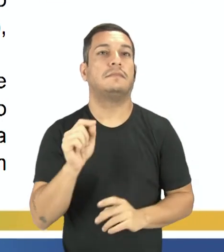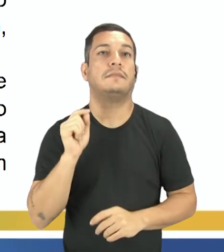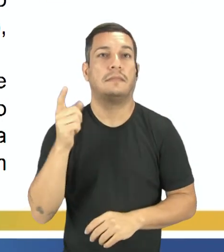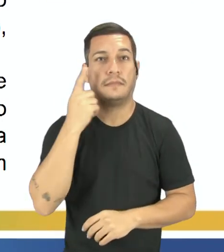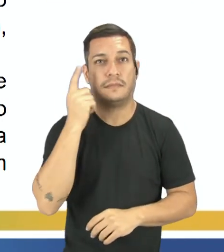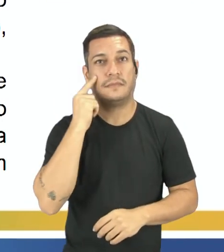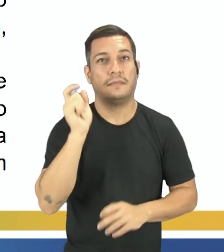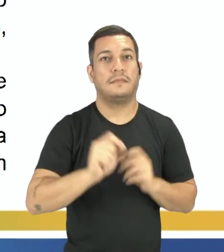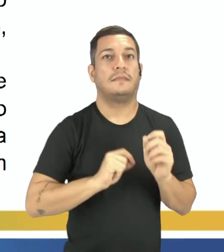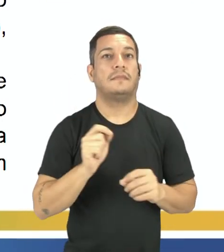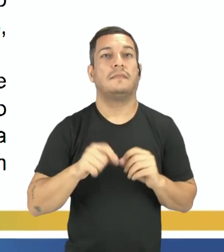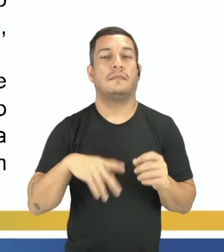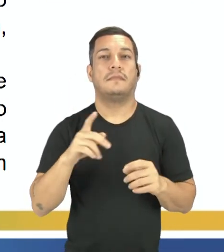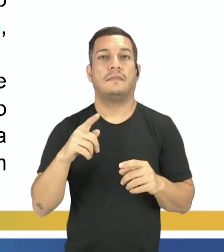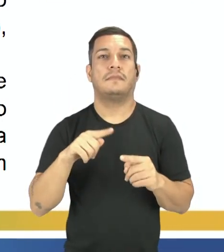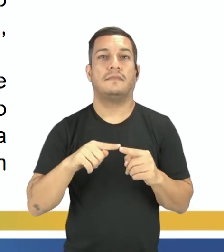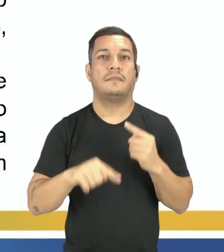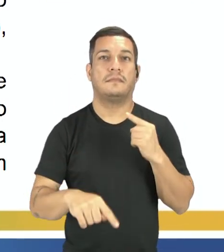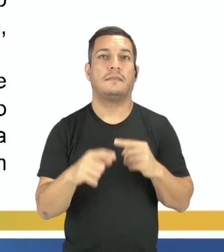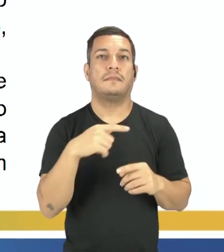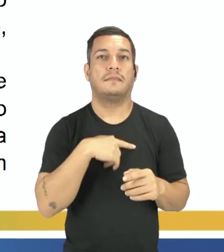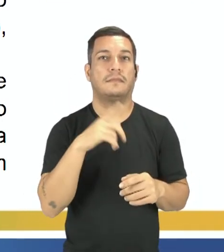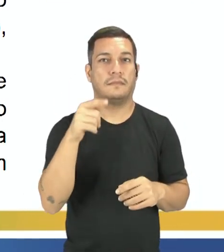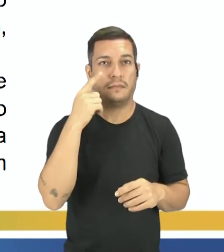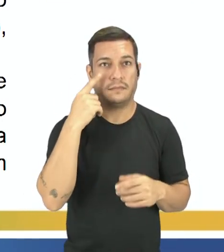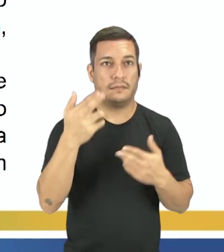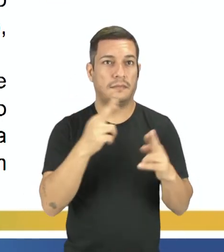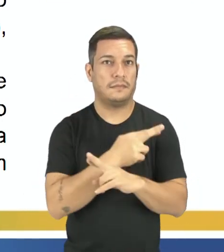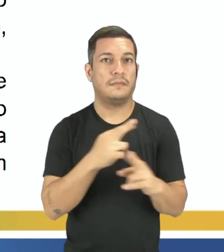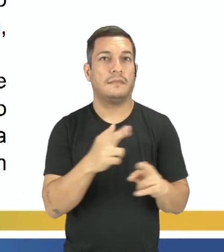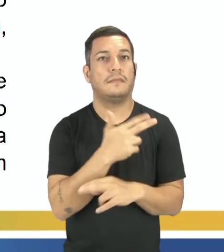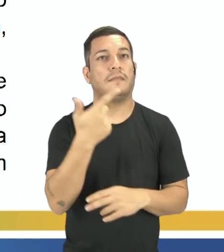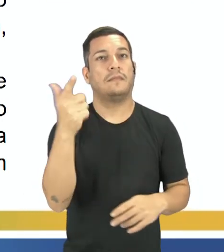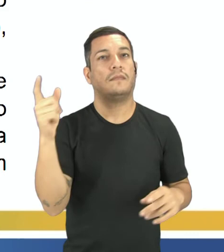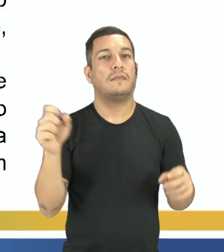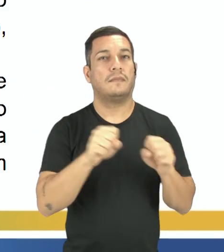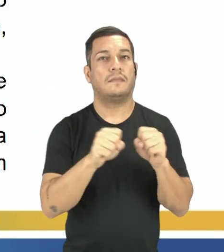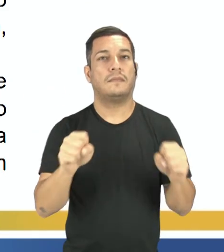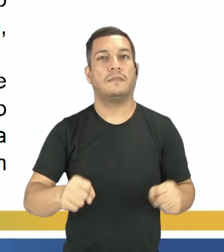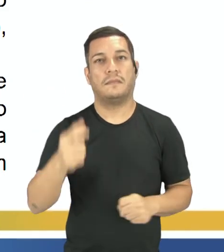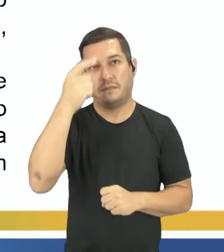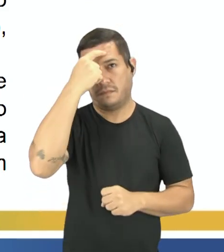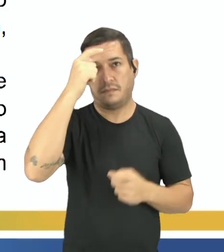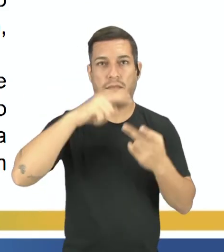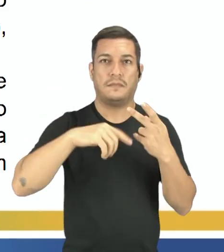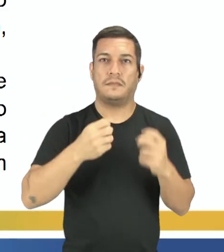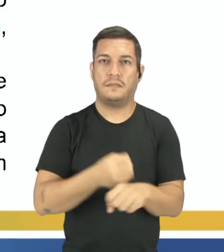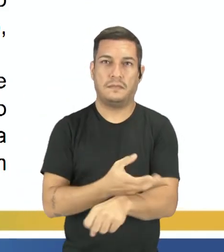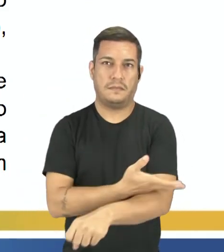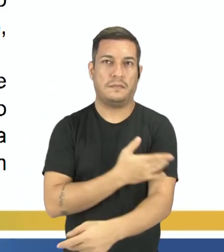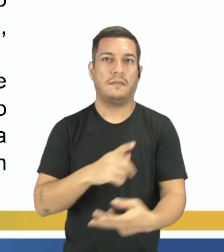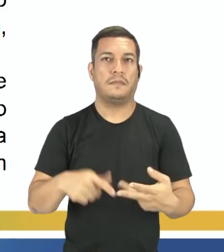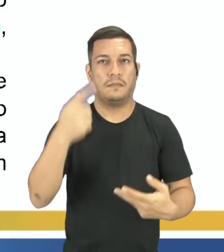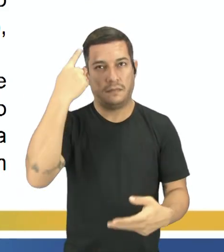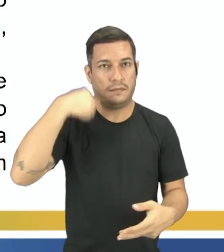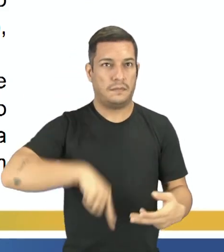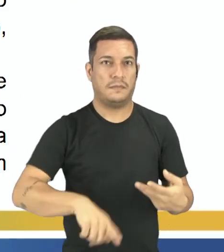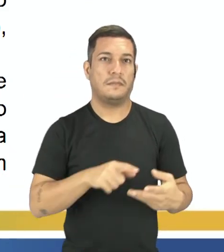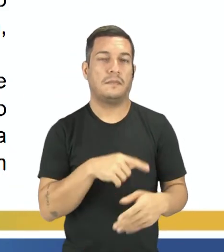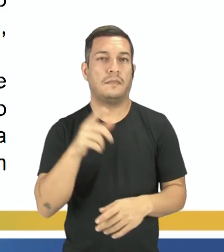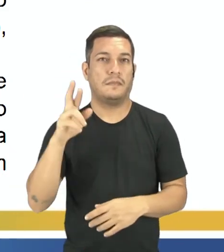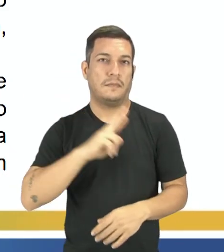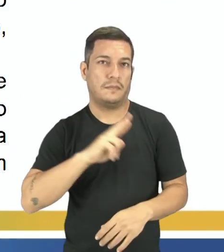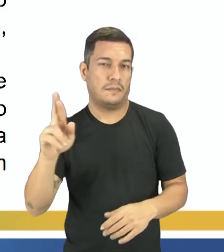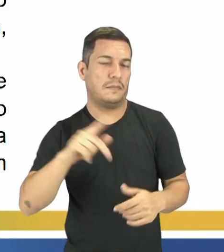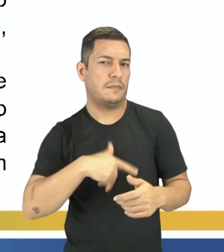ser desconsiderada na perspectiva de sua relação com os outros sistemas, o mental, o emocional, o